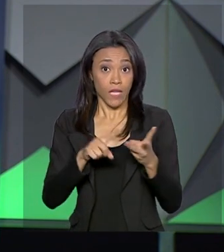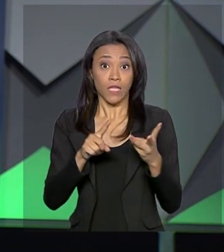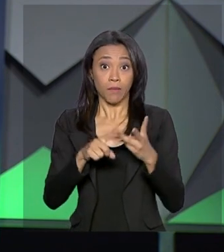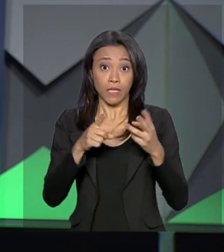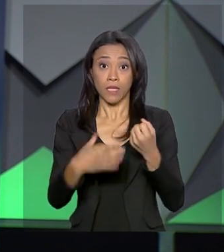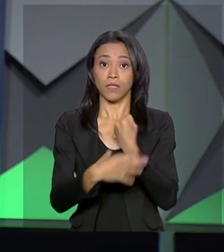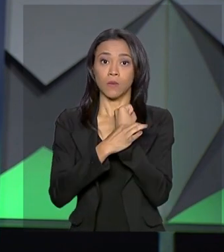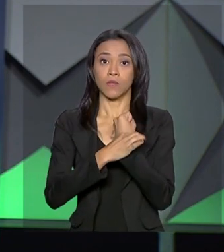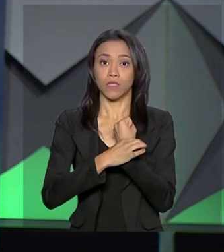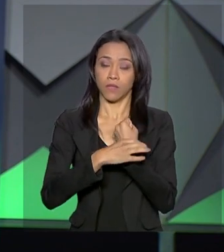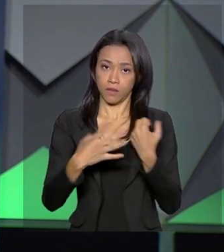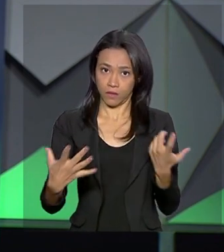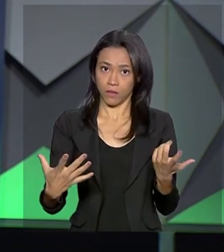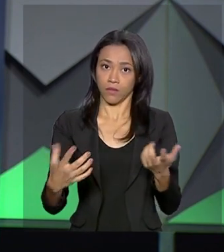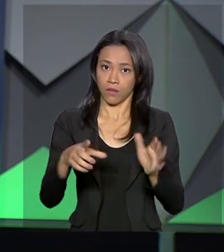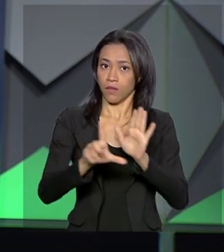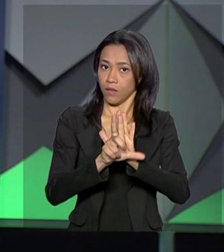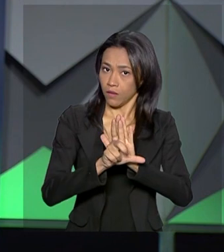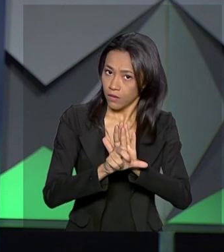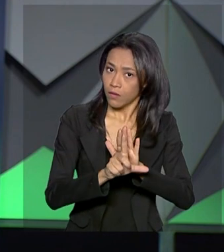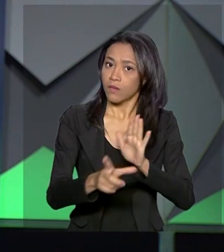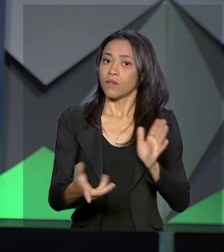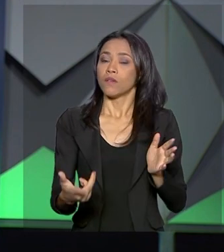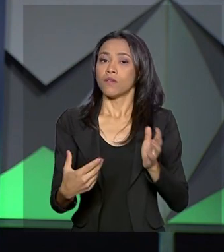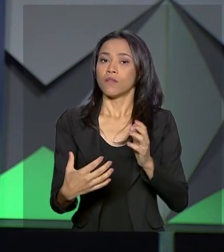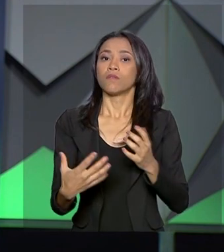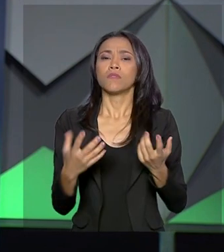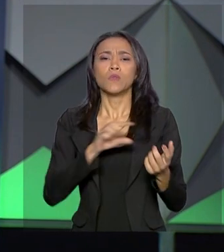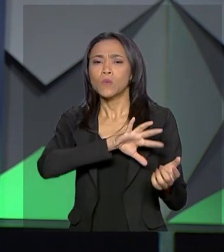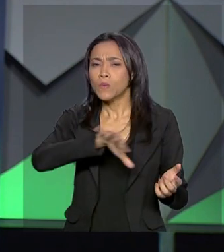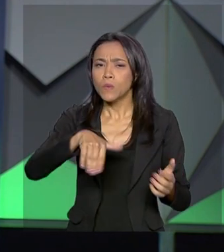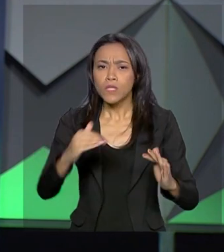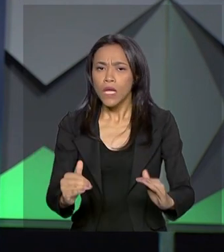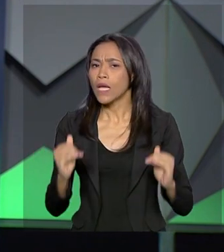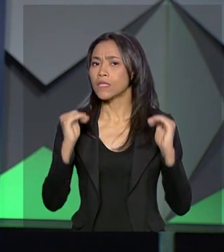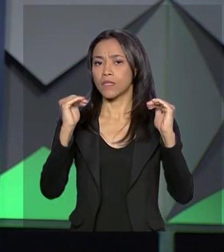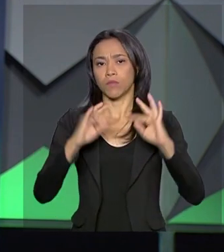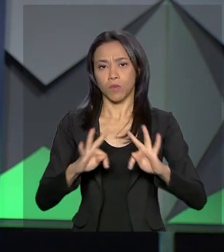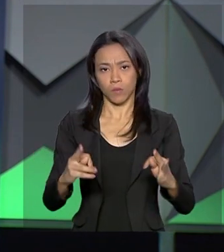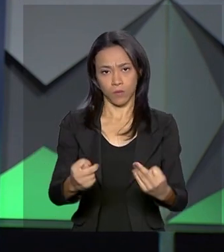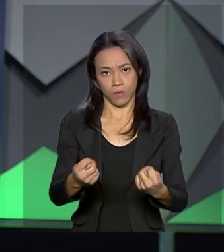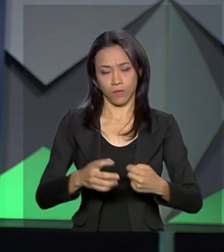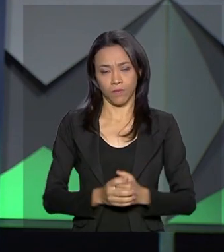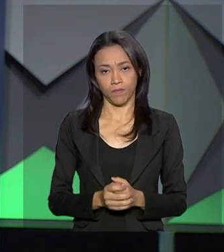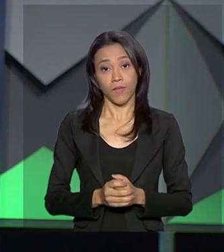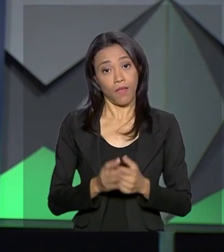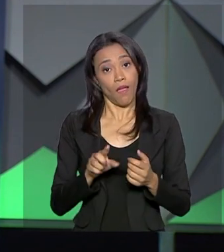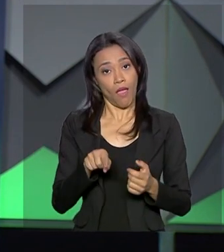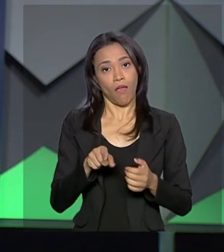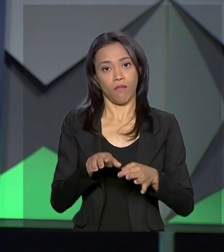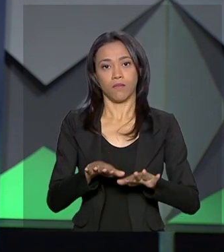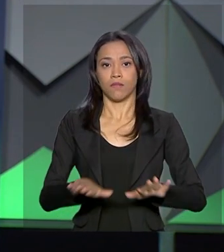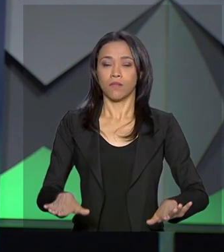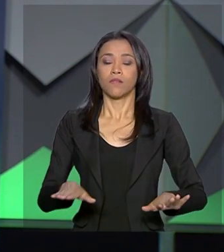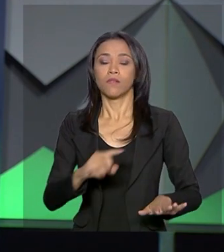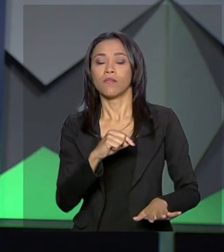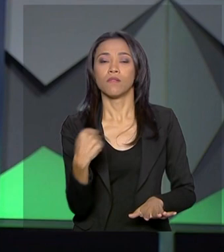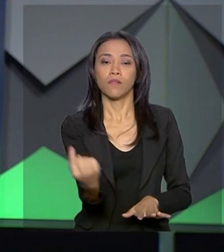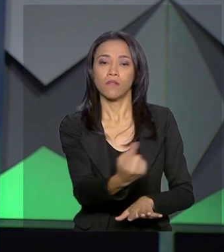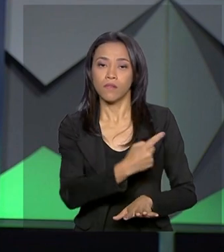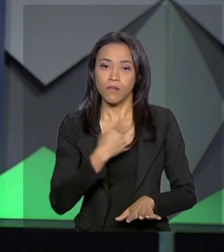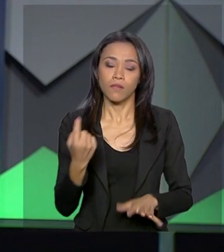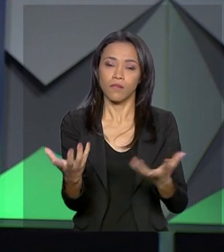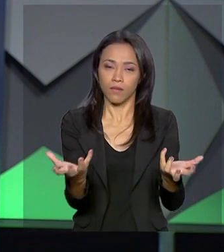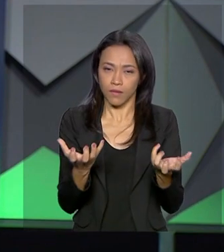jurídica, a garantia está acima de tudo para nós. E dessa forma é que nós